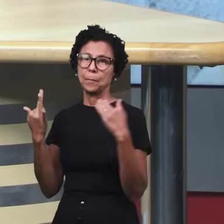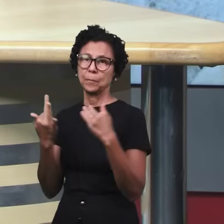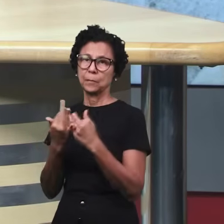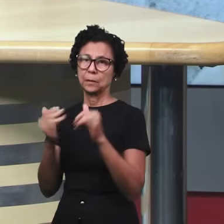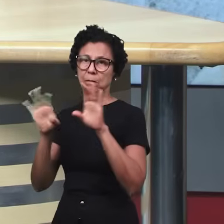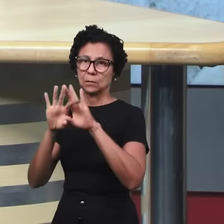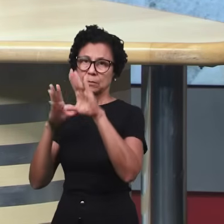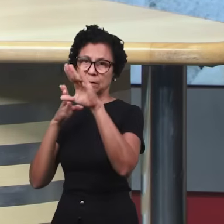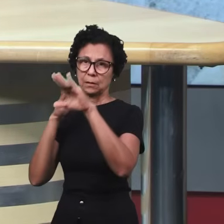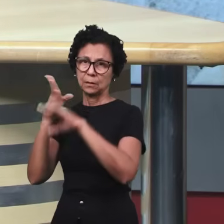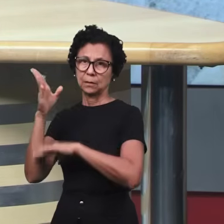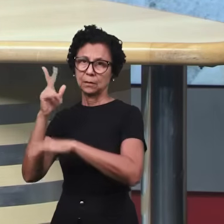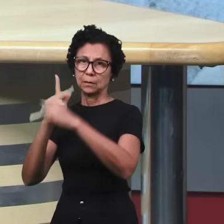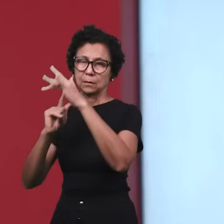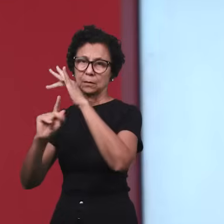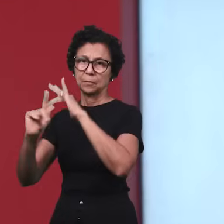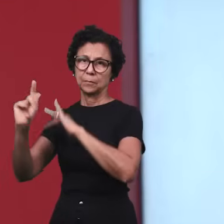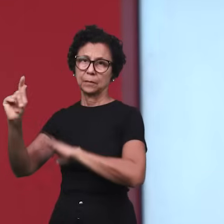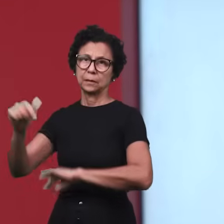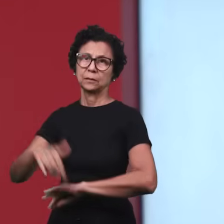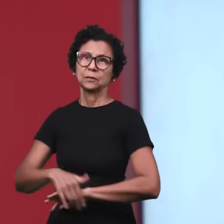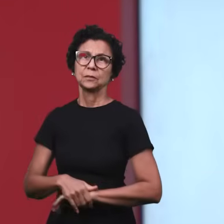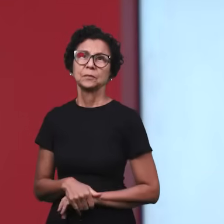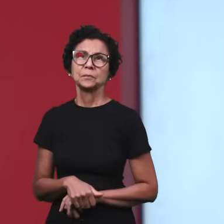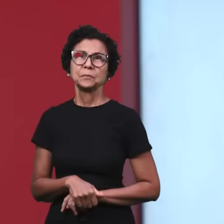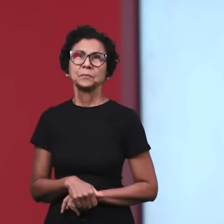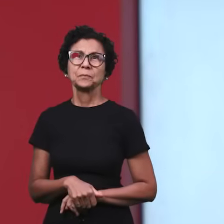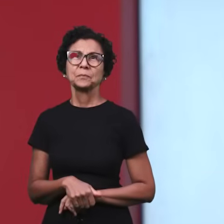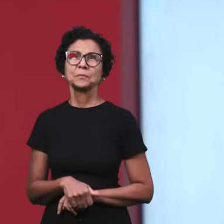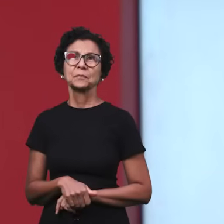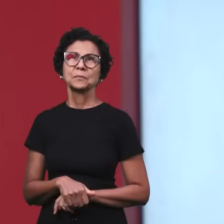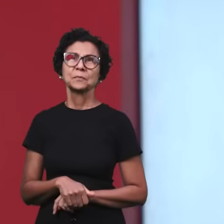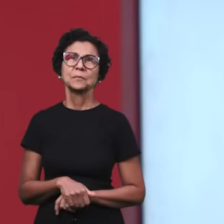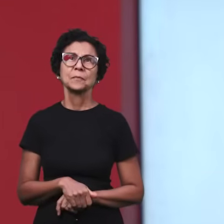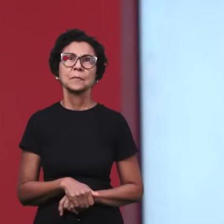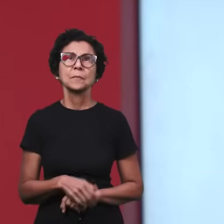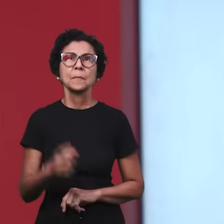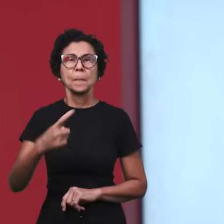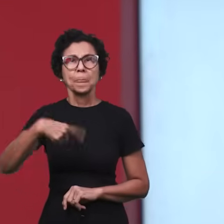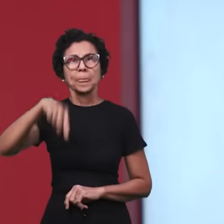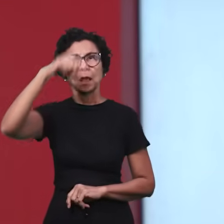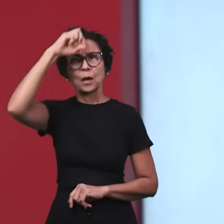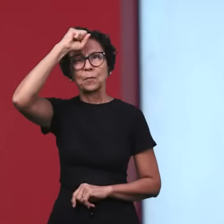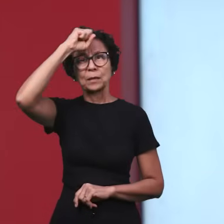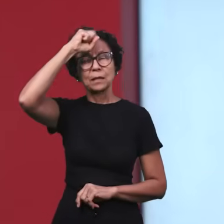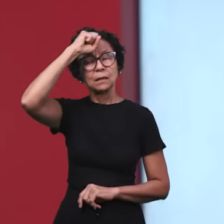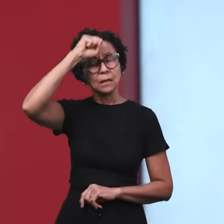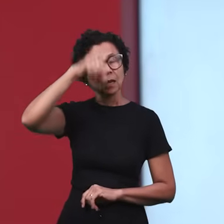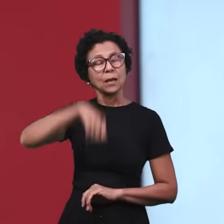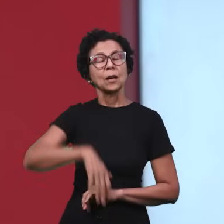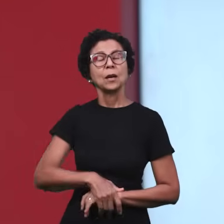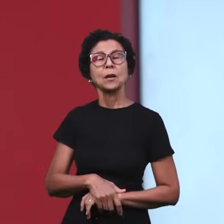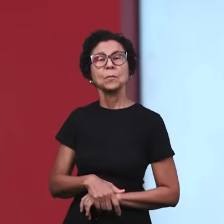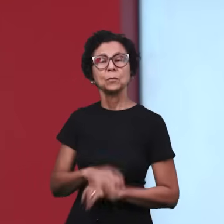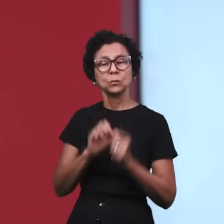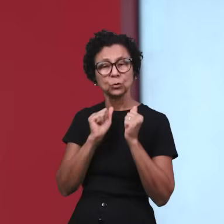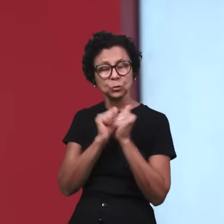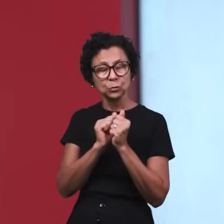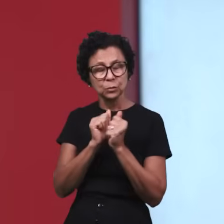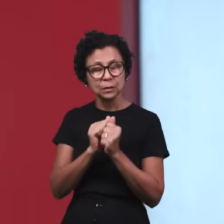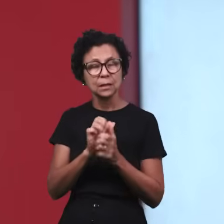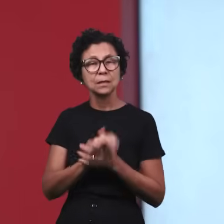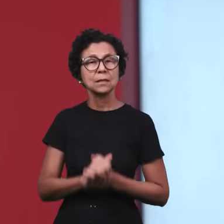Amém. Amém. É muito bom aprender com a palavra de Deus, né? Estamos aprendendo juntas aqui a sermos mulheres